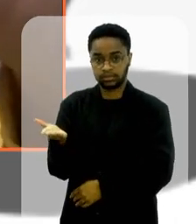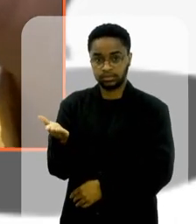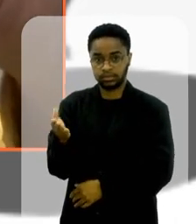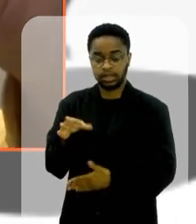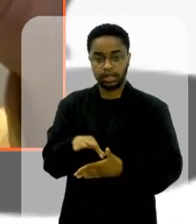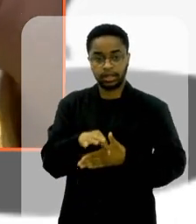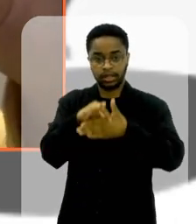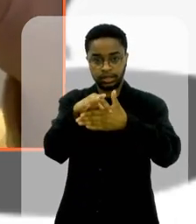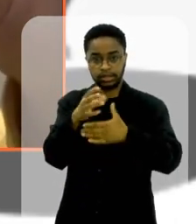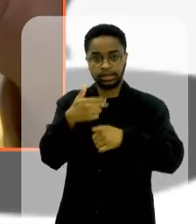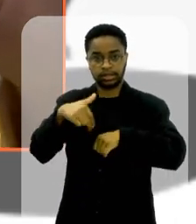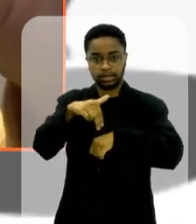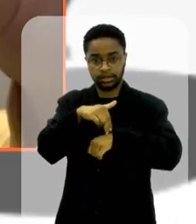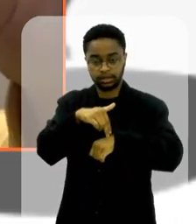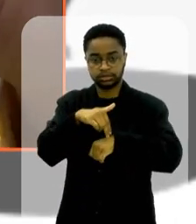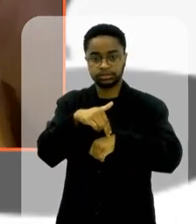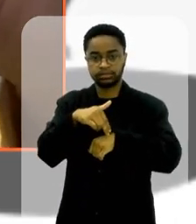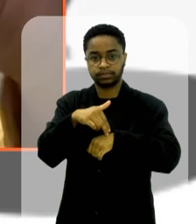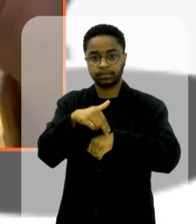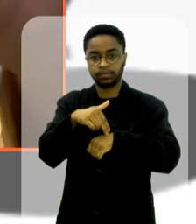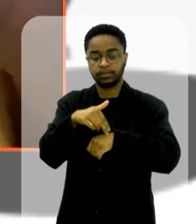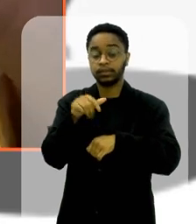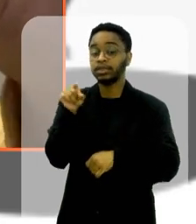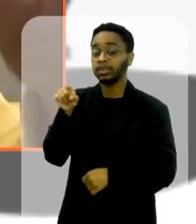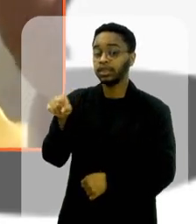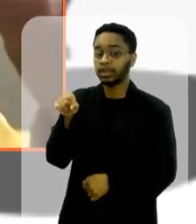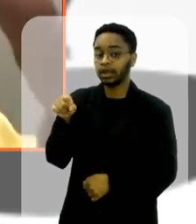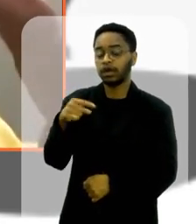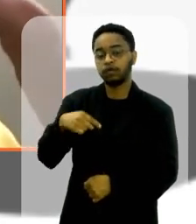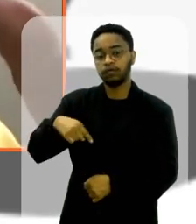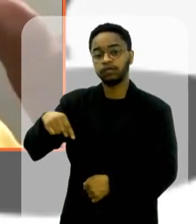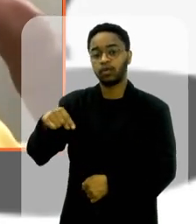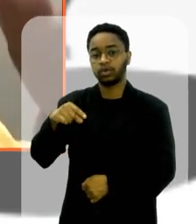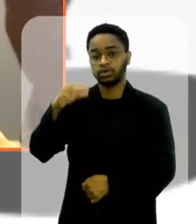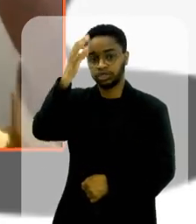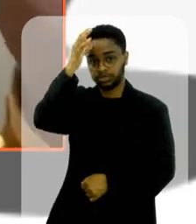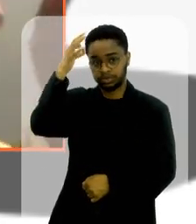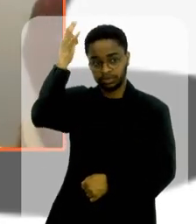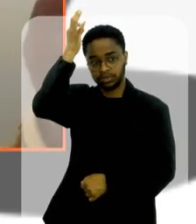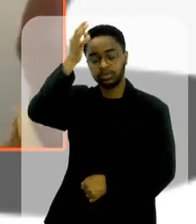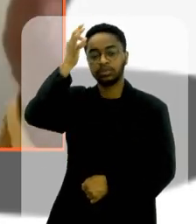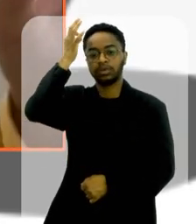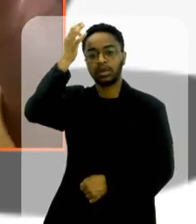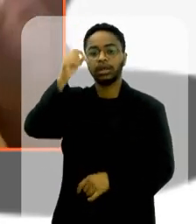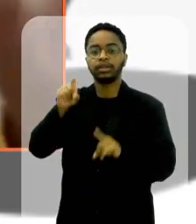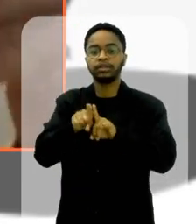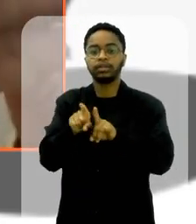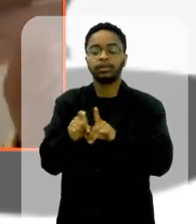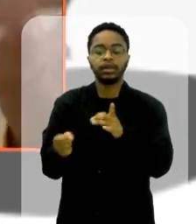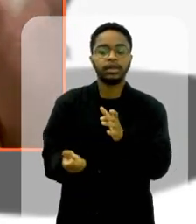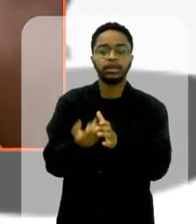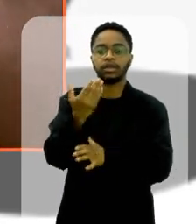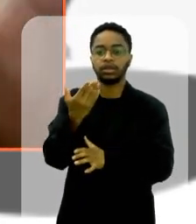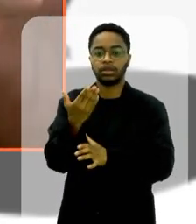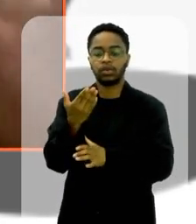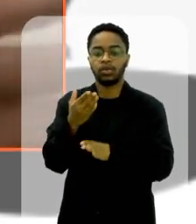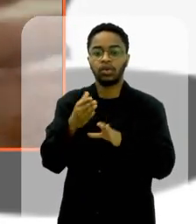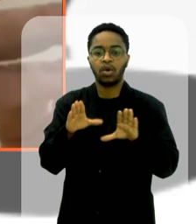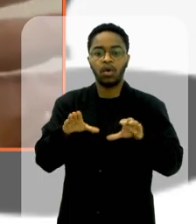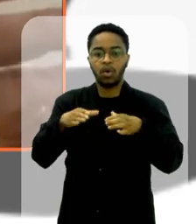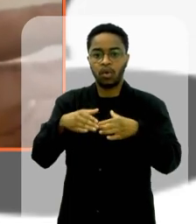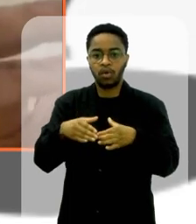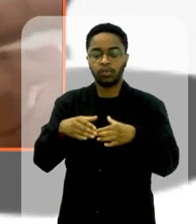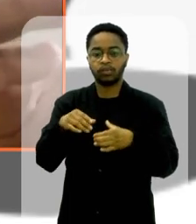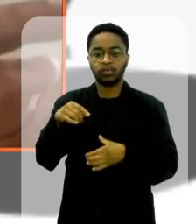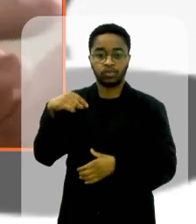esse índio, grande chefe da nação Temiminosa, ele foi para o Espírito Santo e aqui fundou a aldeia de